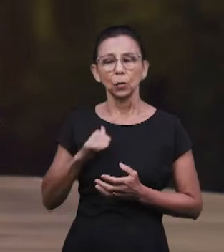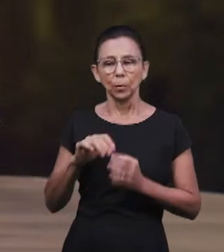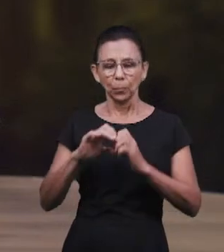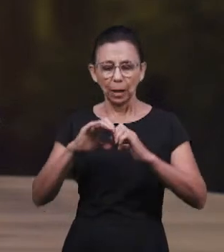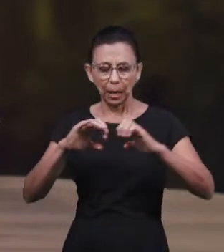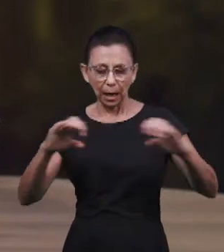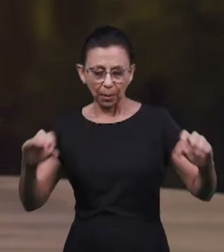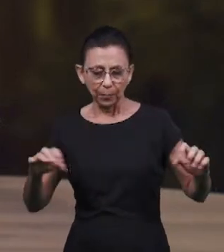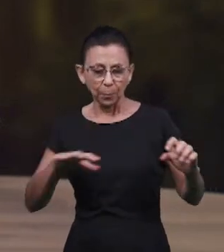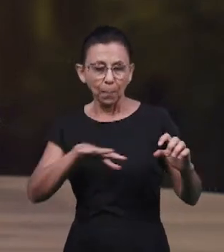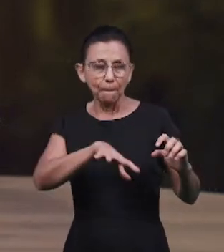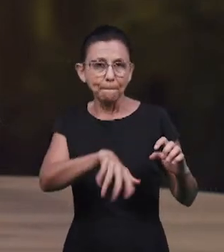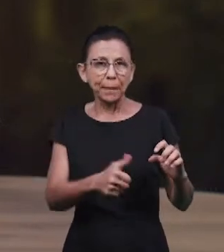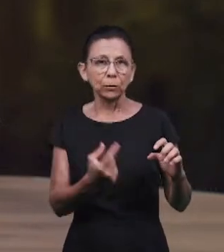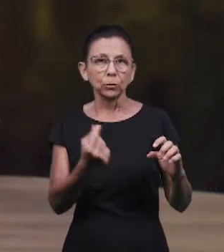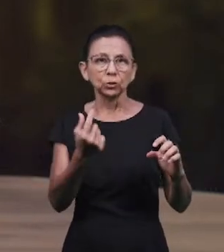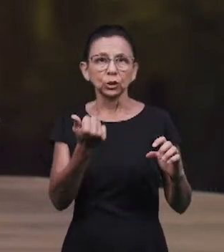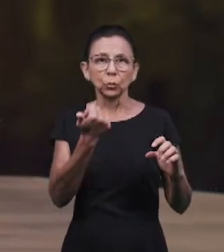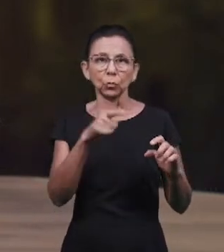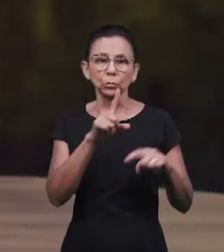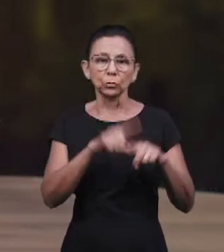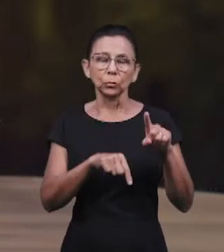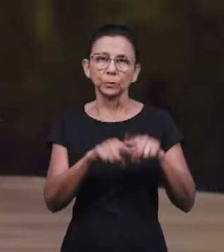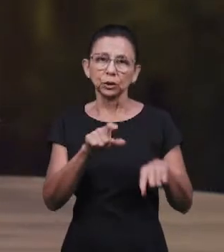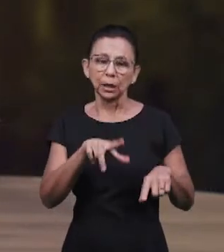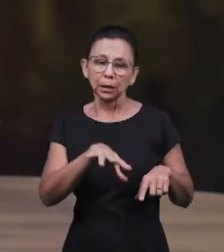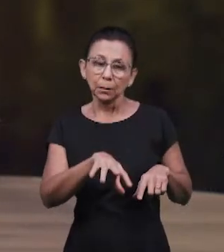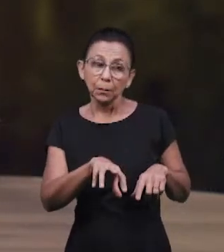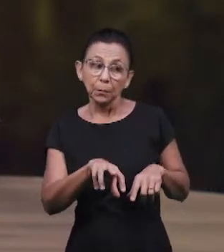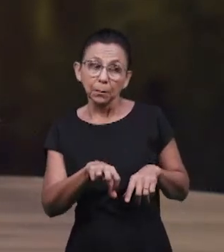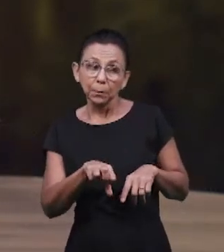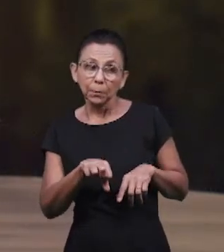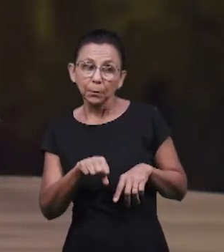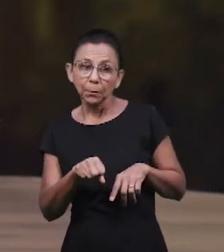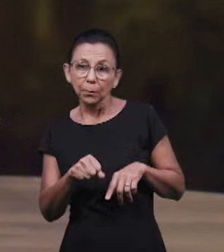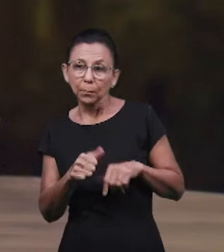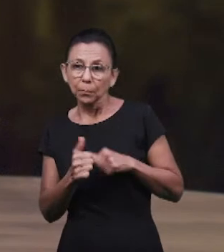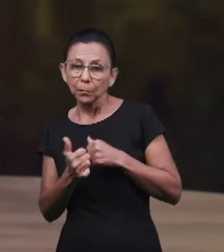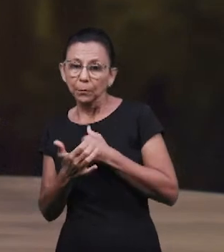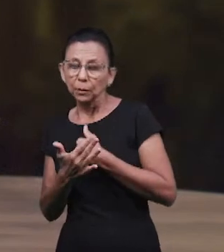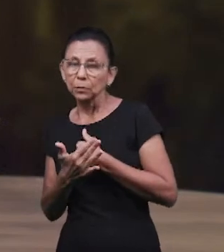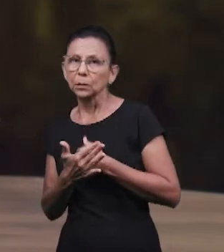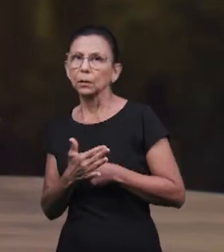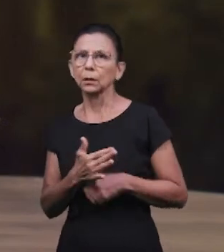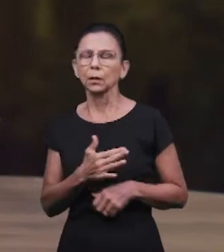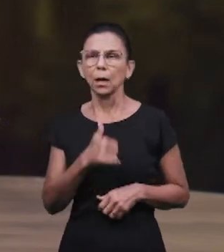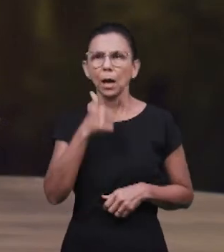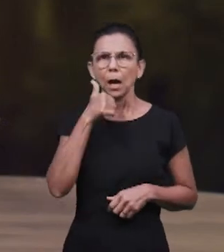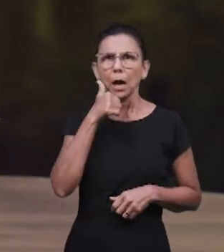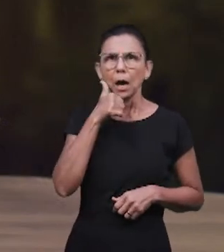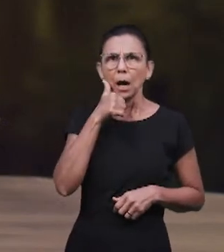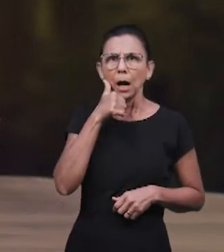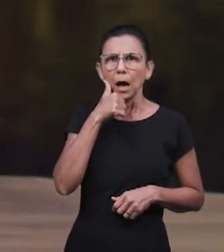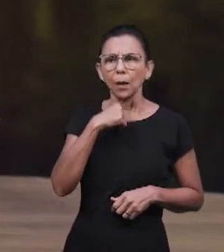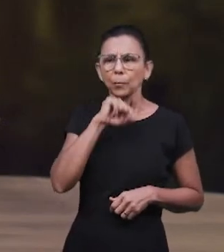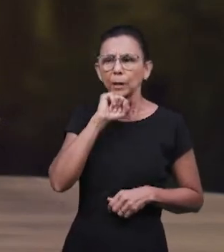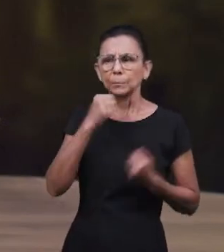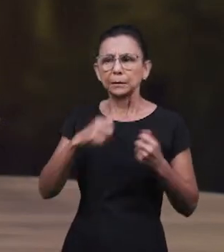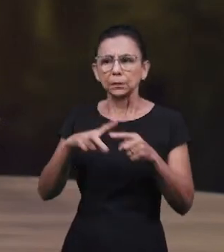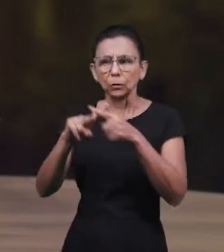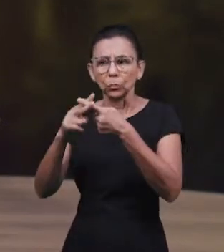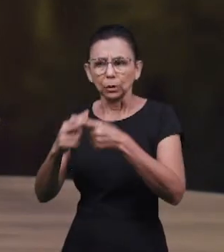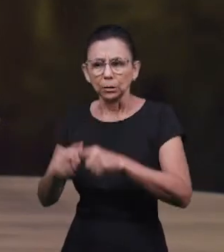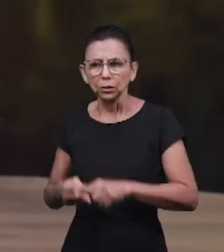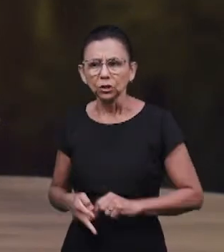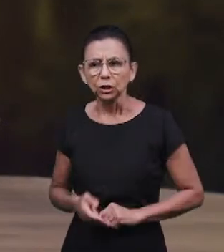dinheiro ou um outro objeto que não lhe pertence. A mãe não pode fechar os olhos diante de um